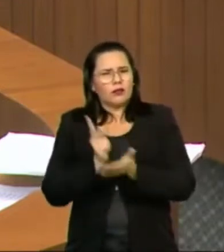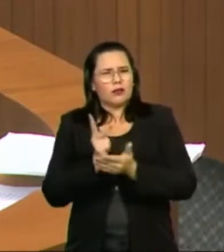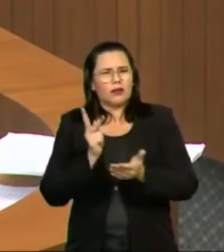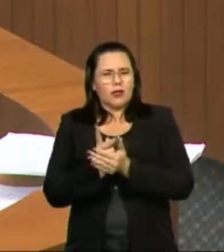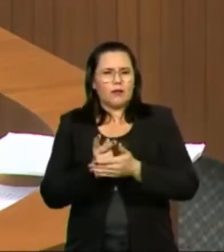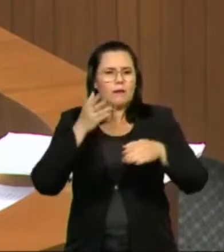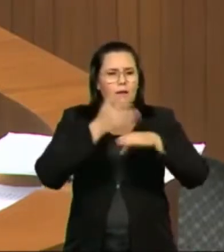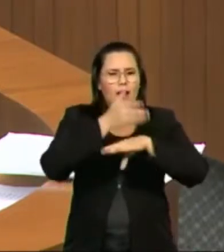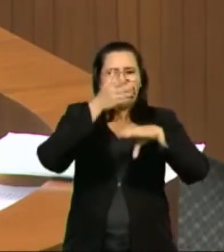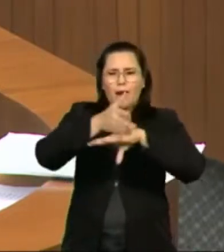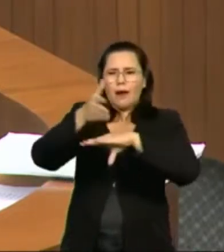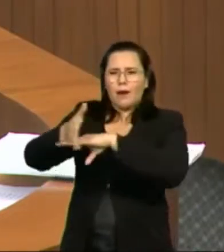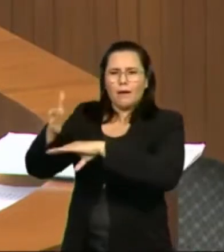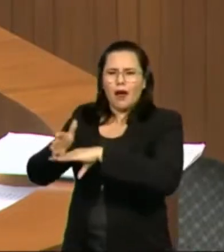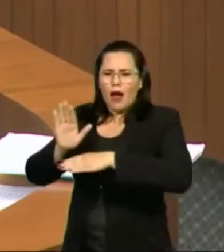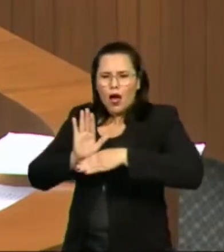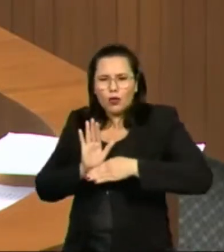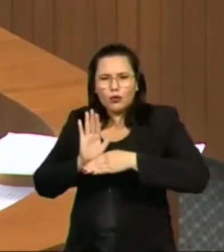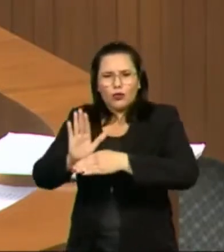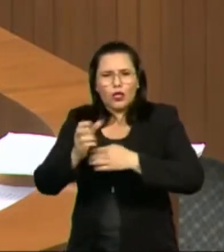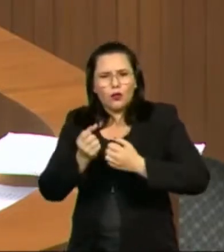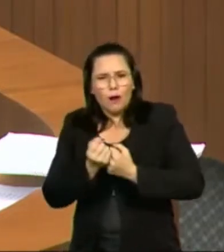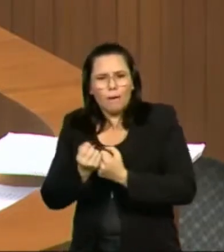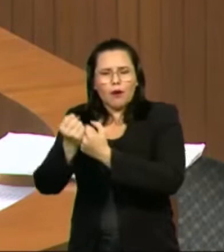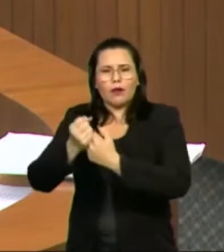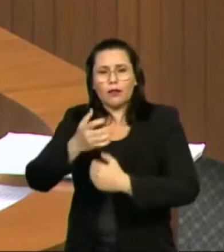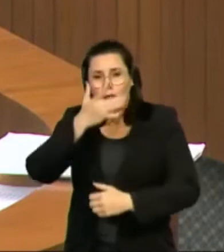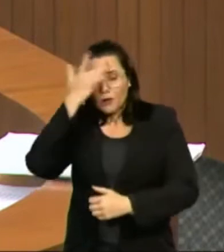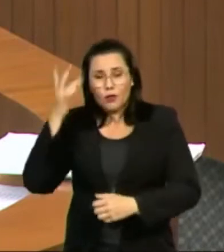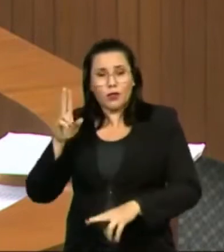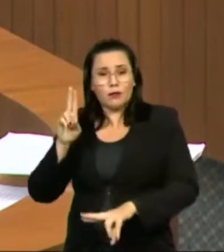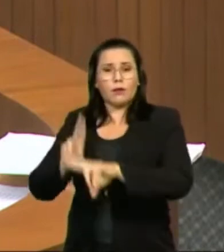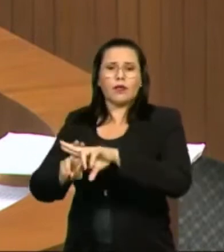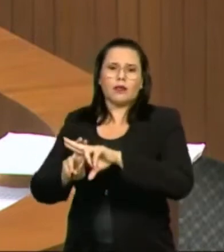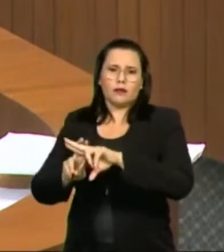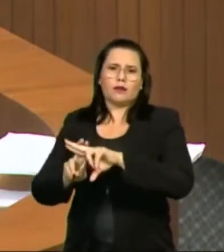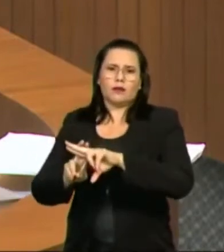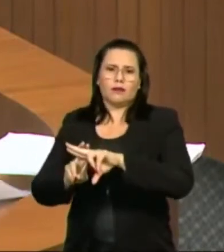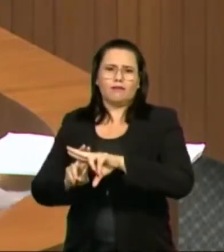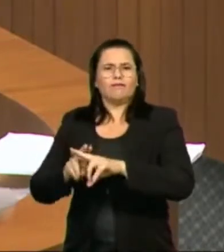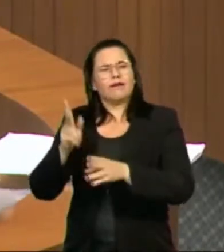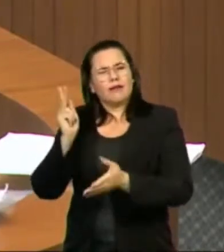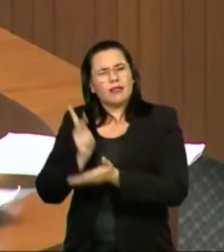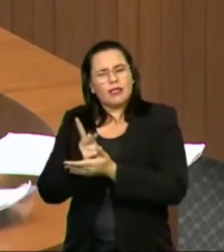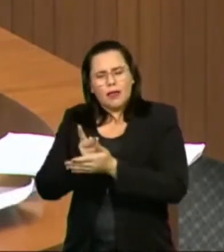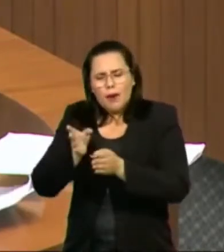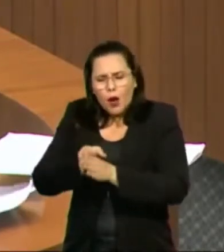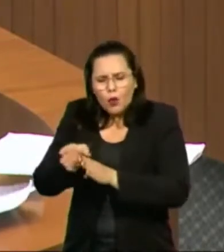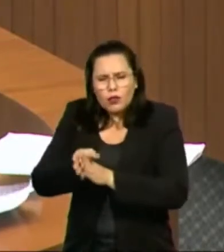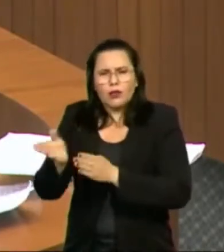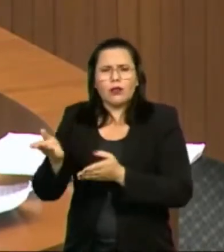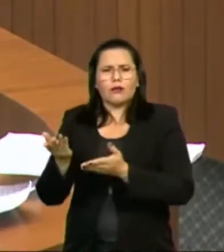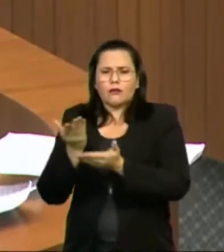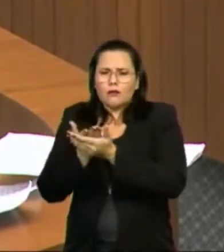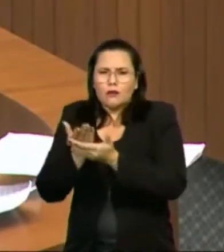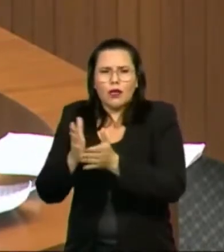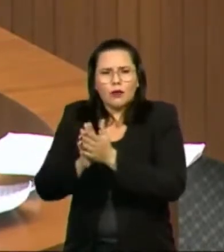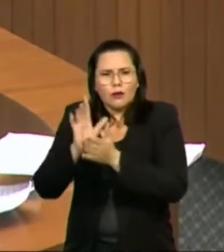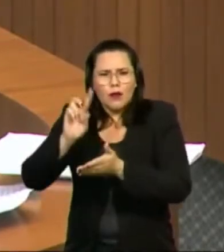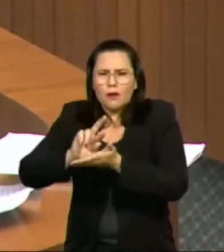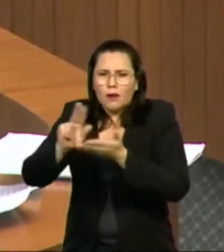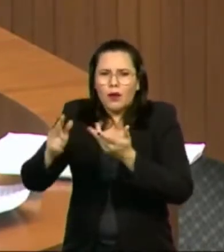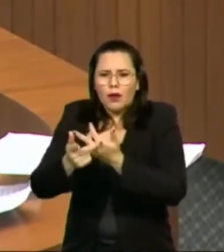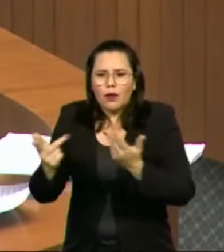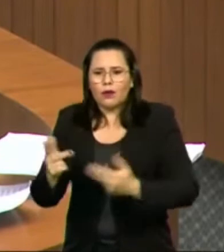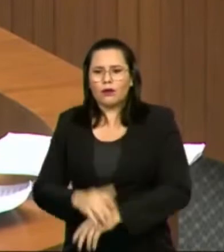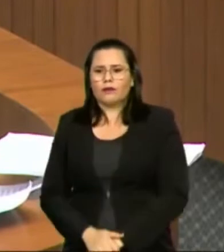de ressocialização de encarcerados nessa nação. Poucas instituições